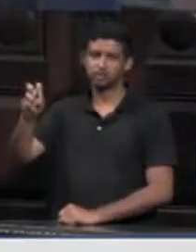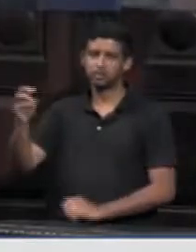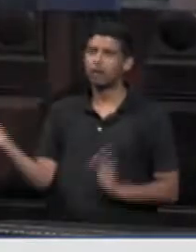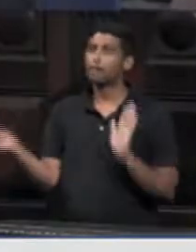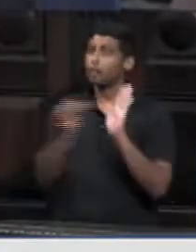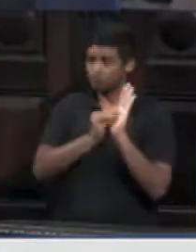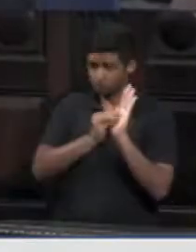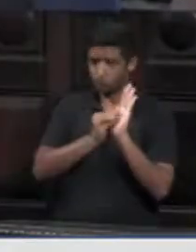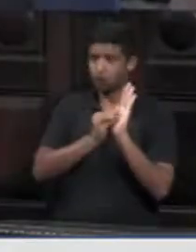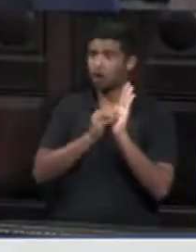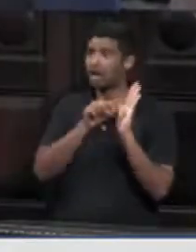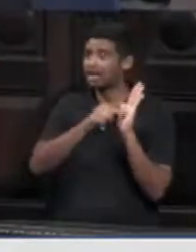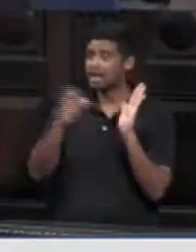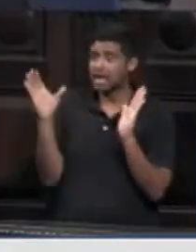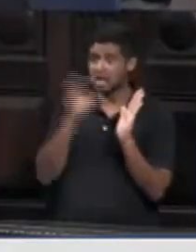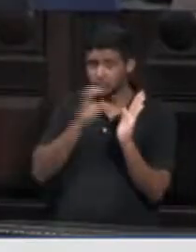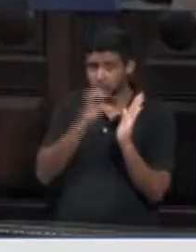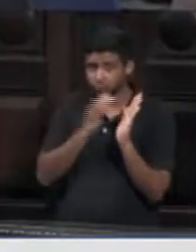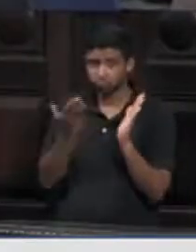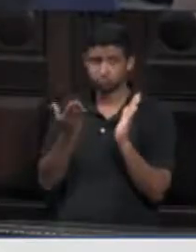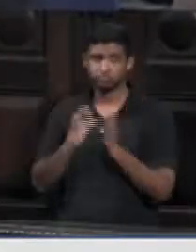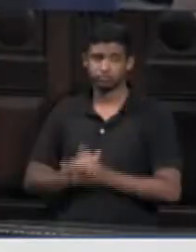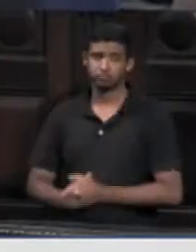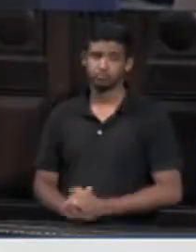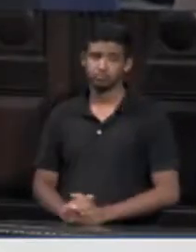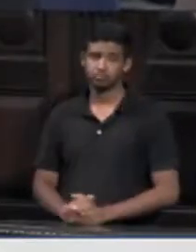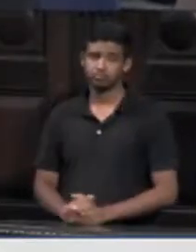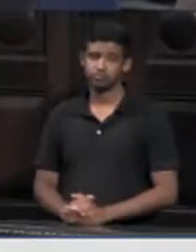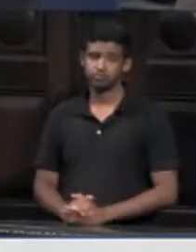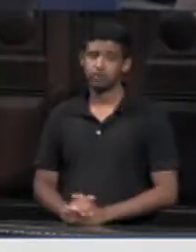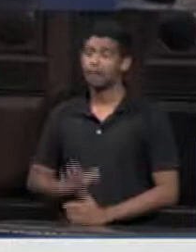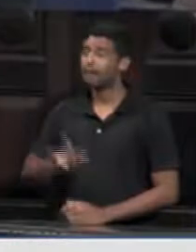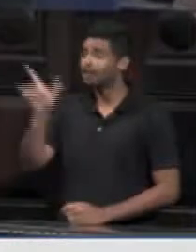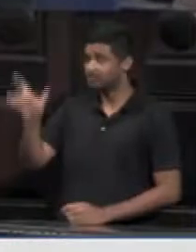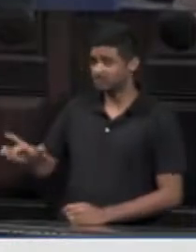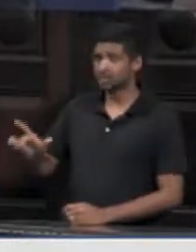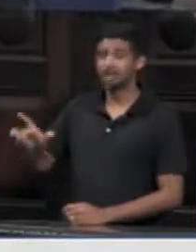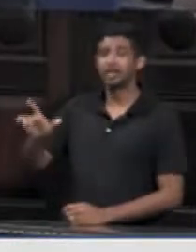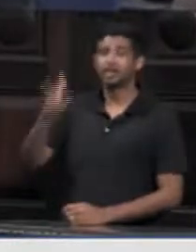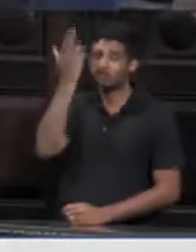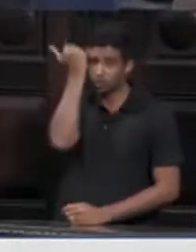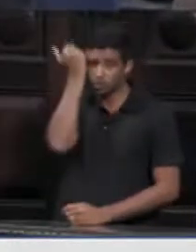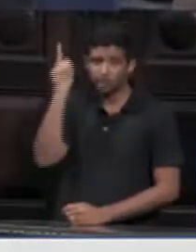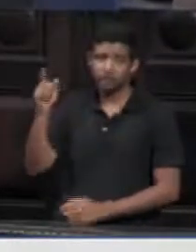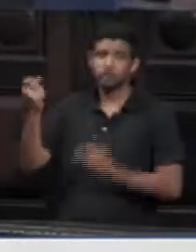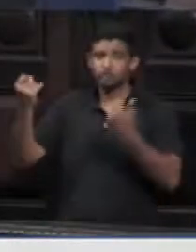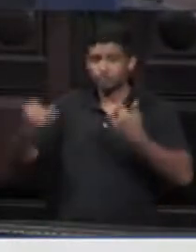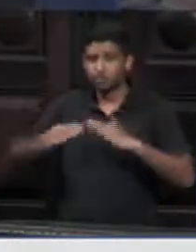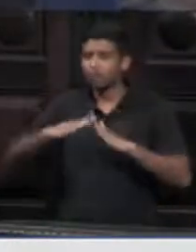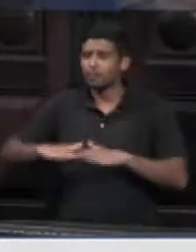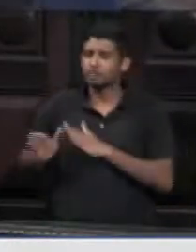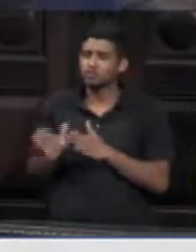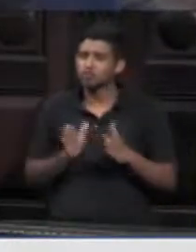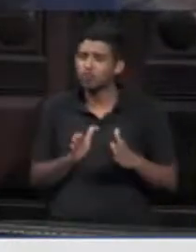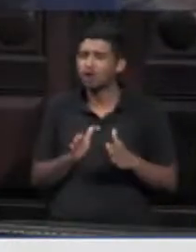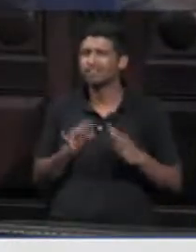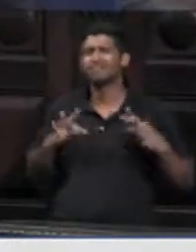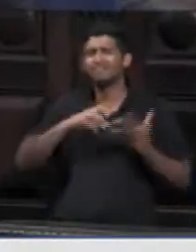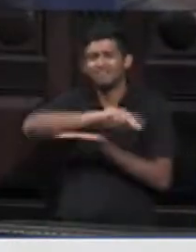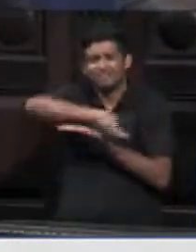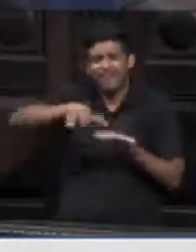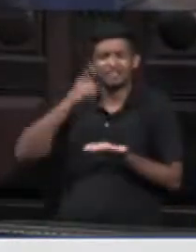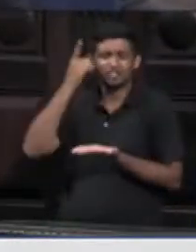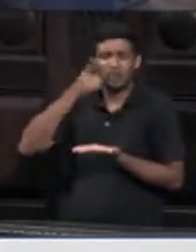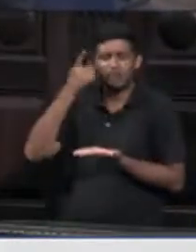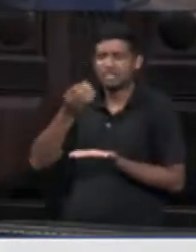Lucinha, em regime de urgência, e exatamente, Eliomar Coelho fez uma questão de ordem, na qual foi acompanhada por vários deputados.